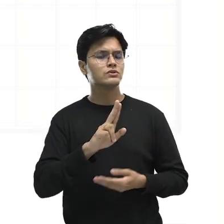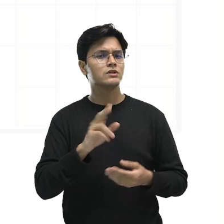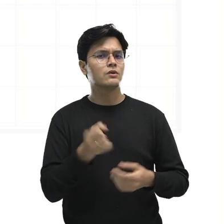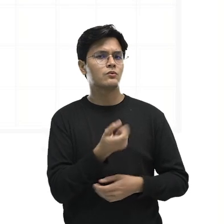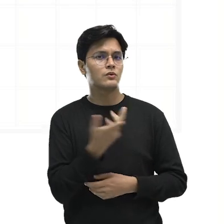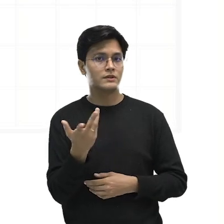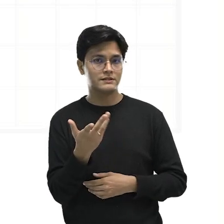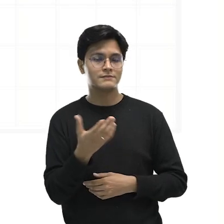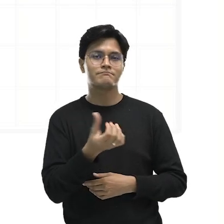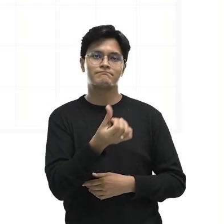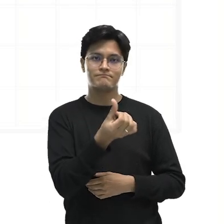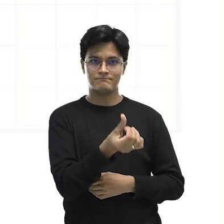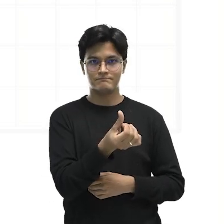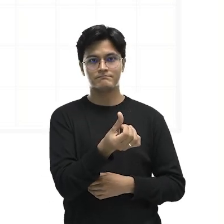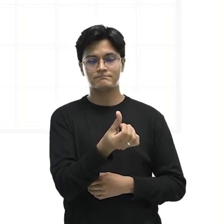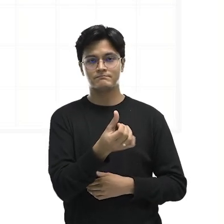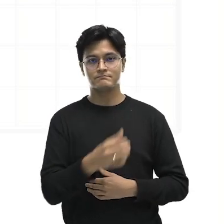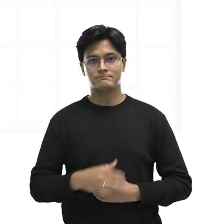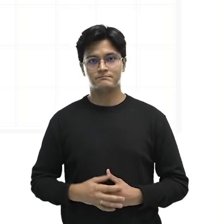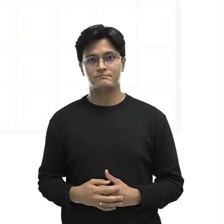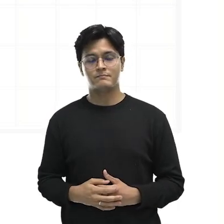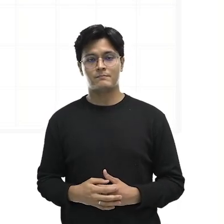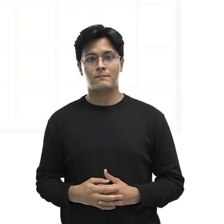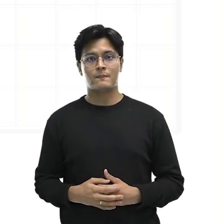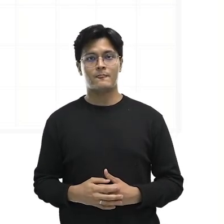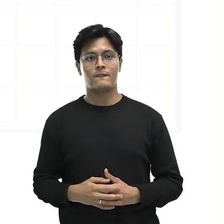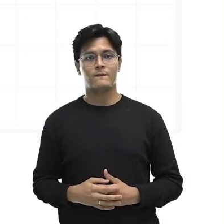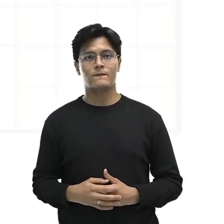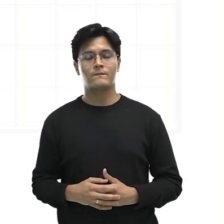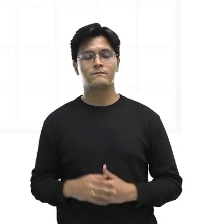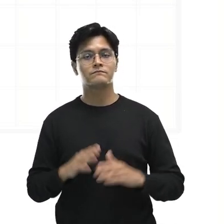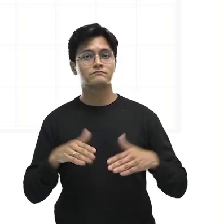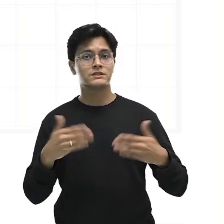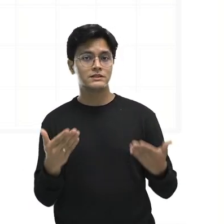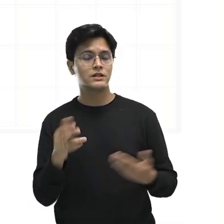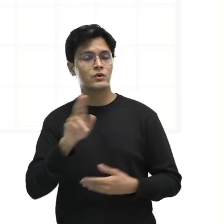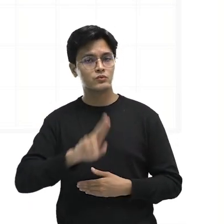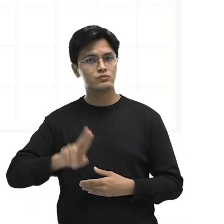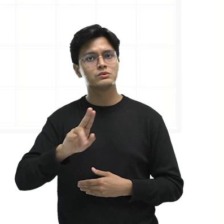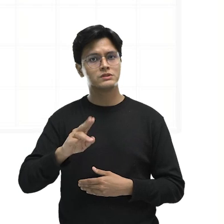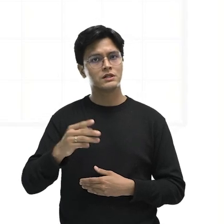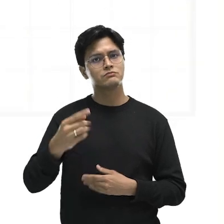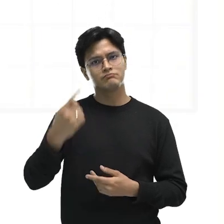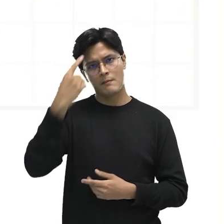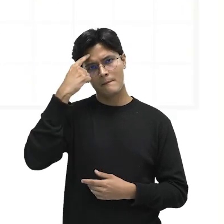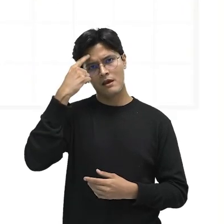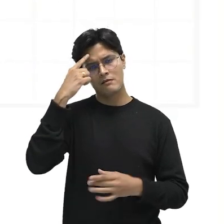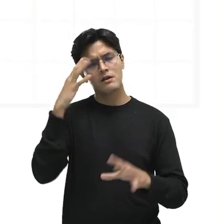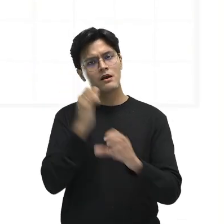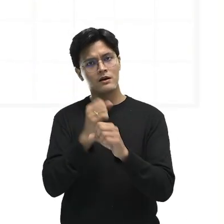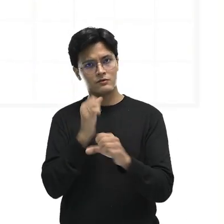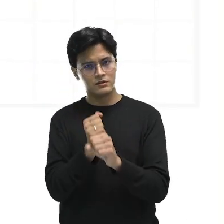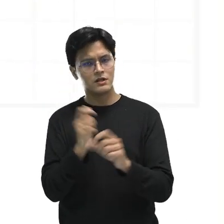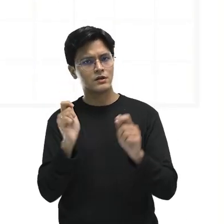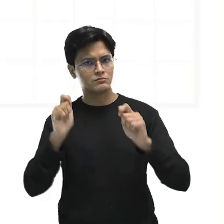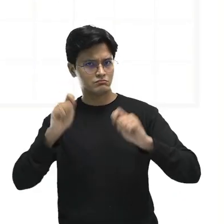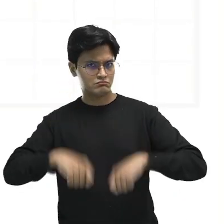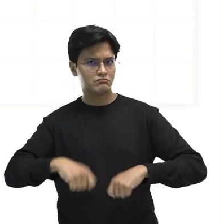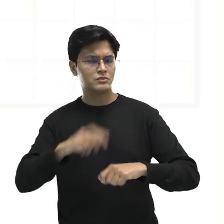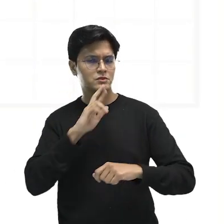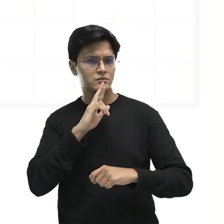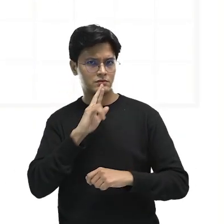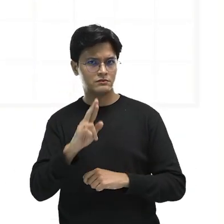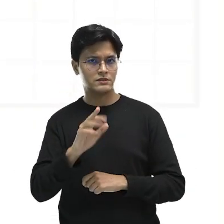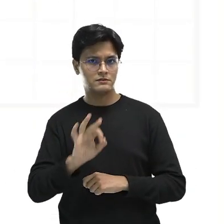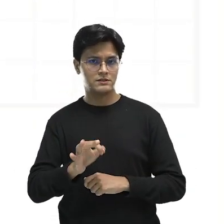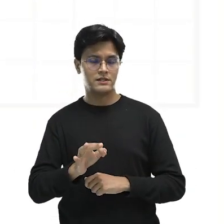né? É lógico. Tá? Então, somente usando o raciocínio lógico a gente consegue resolver essa